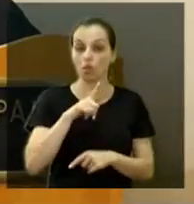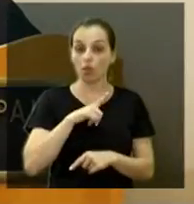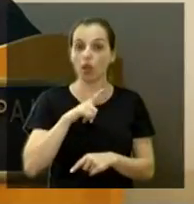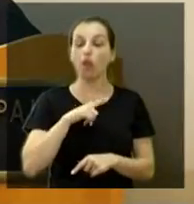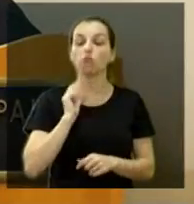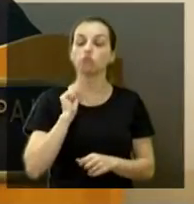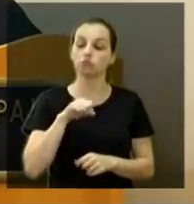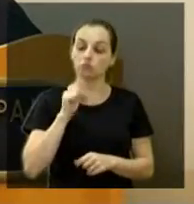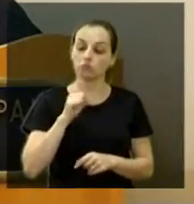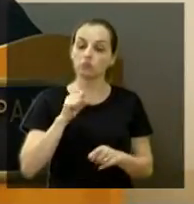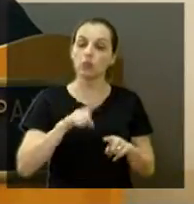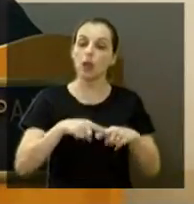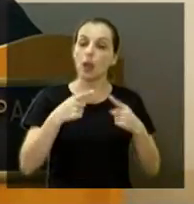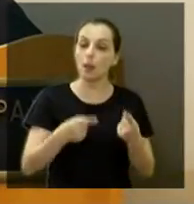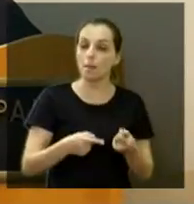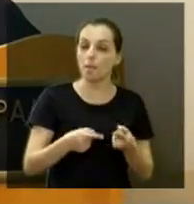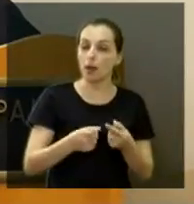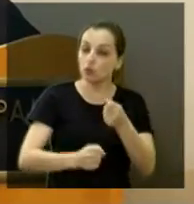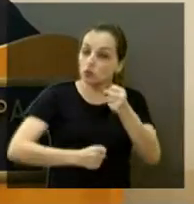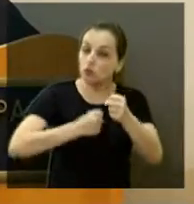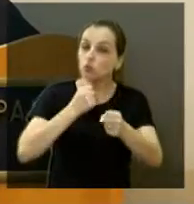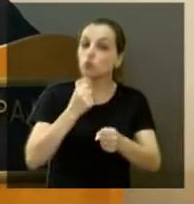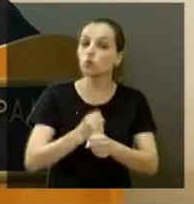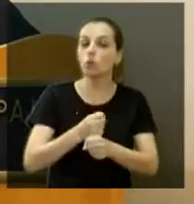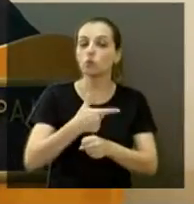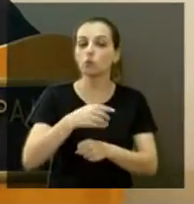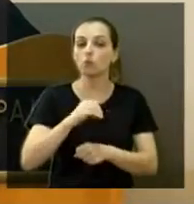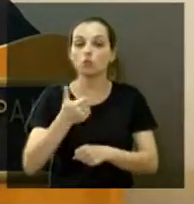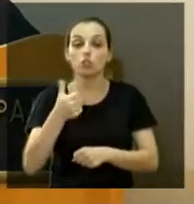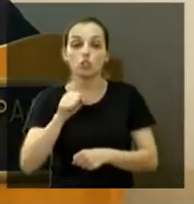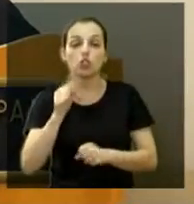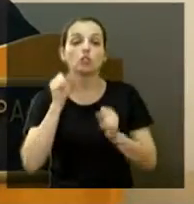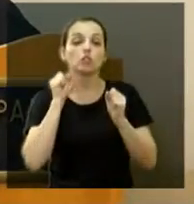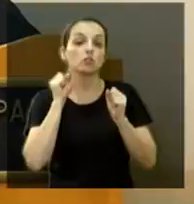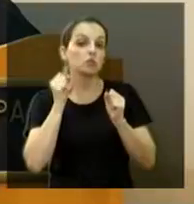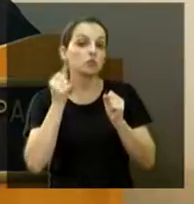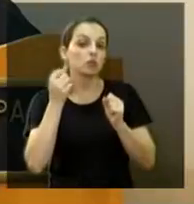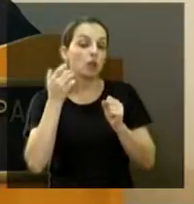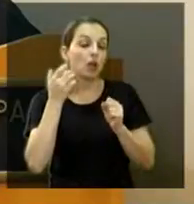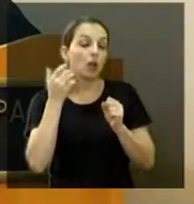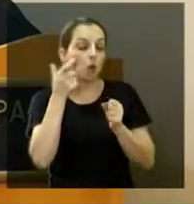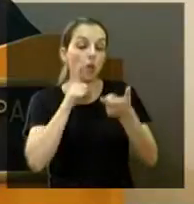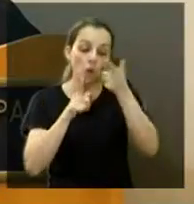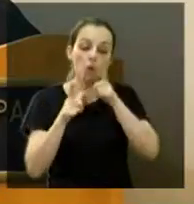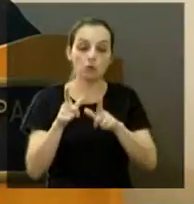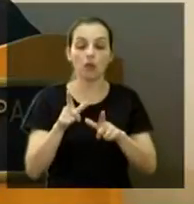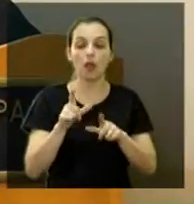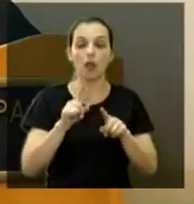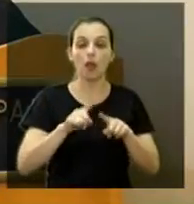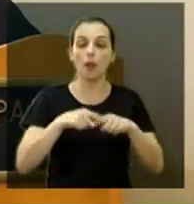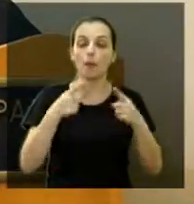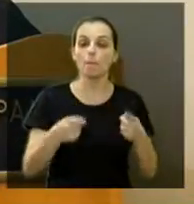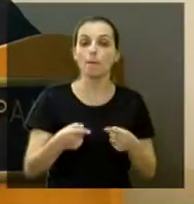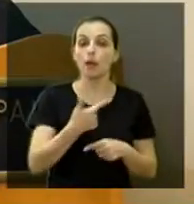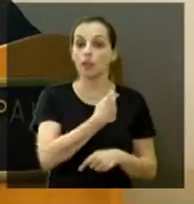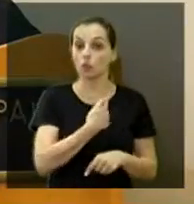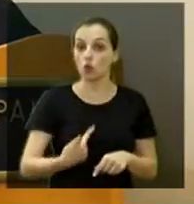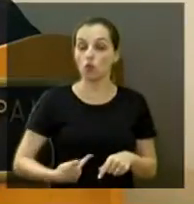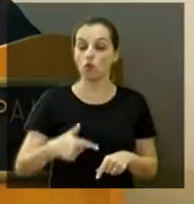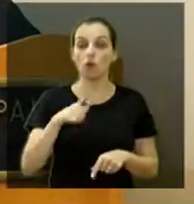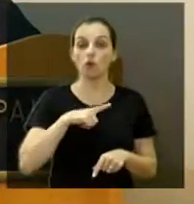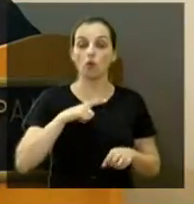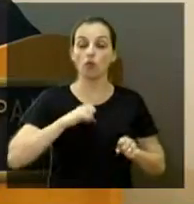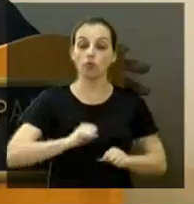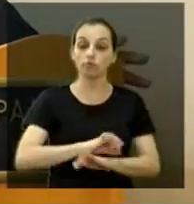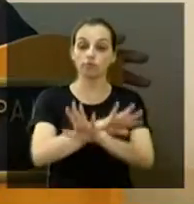esse ano, o ano que vem pode ser que você ganhe, não tem problema. Mas nós temos transparência no nosso governo.